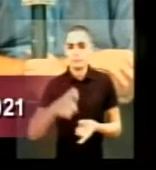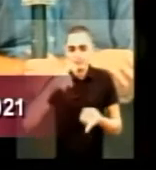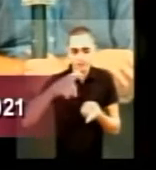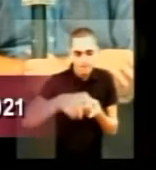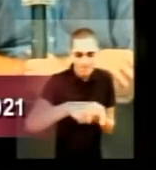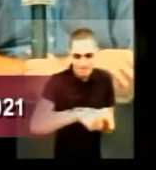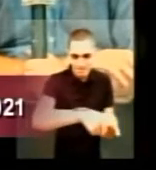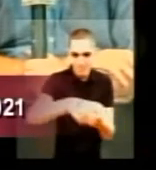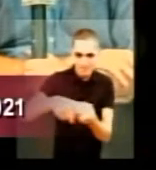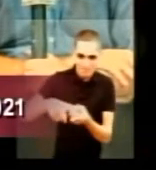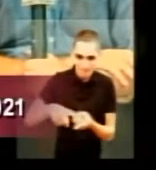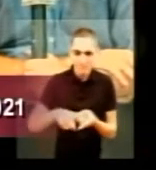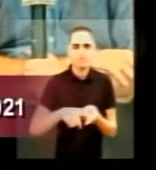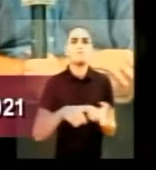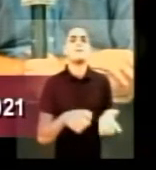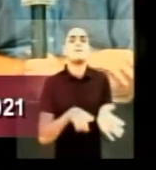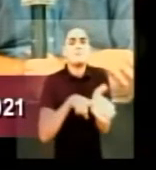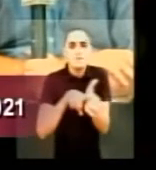testados